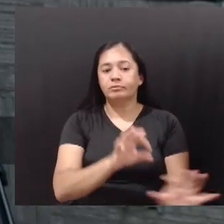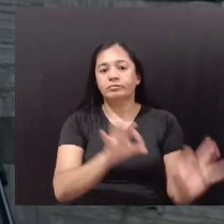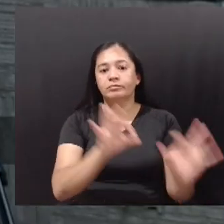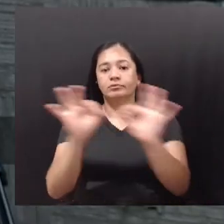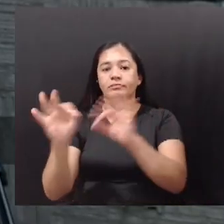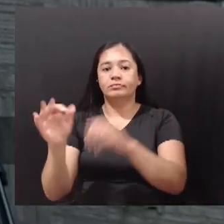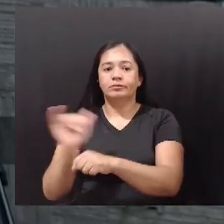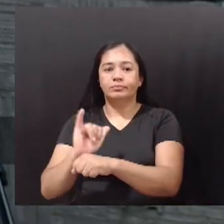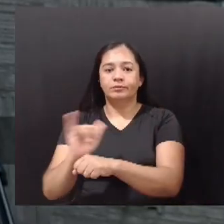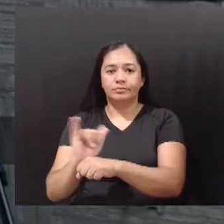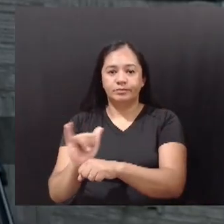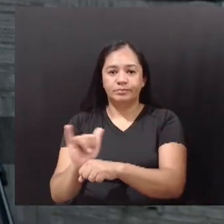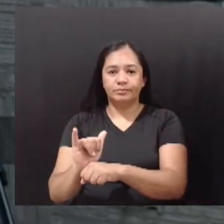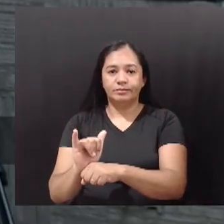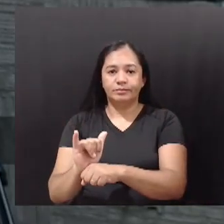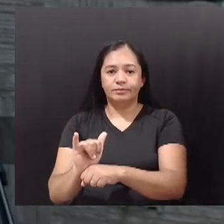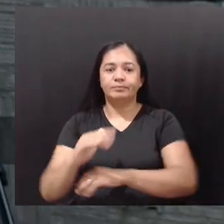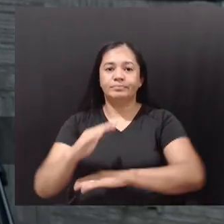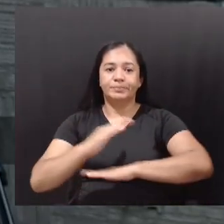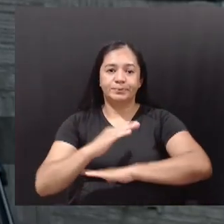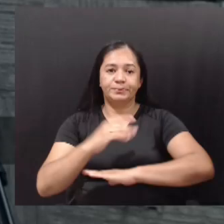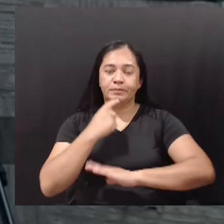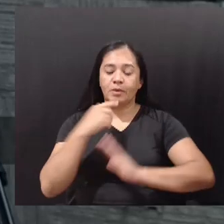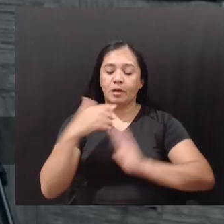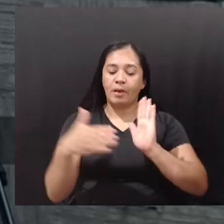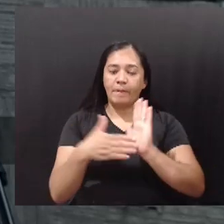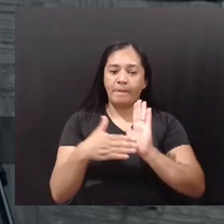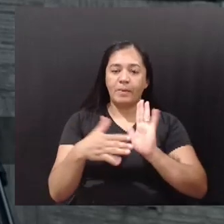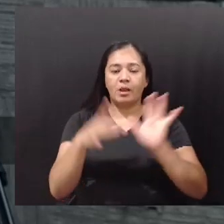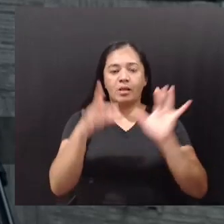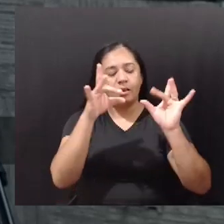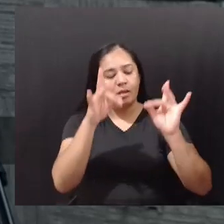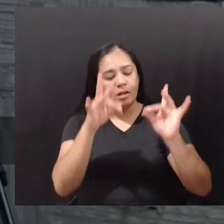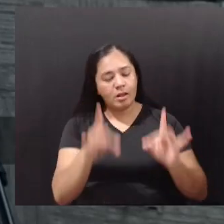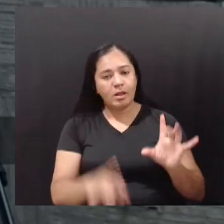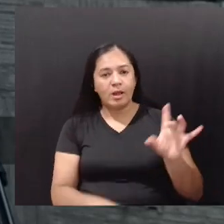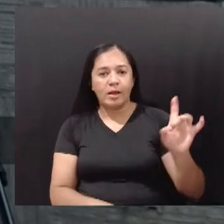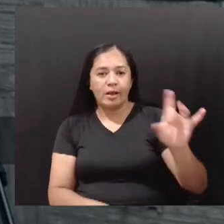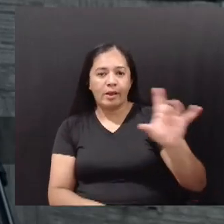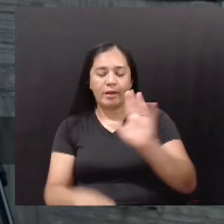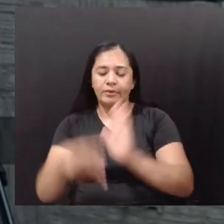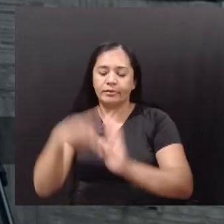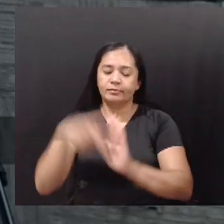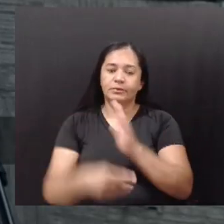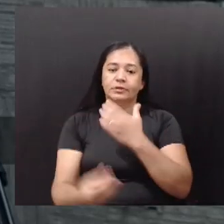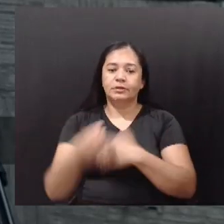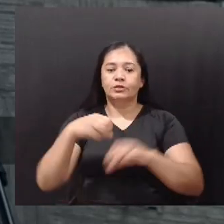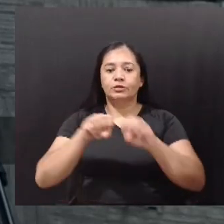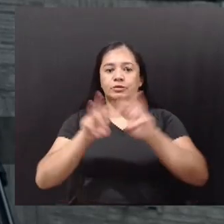Câmara Campinas e a pauta com detalhamento de cada projeto no site